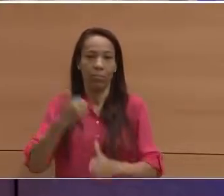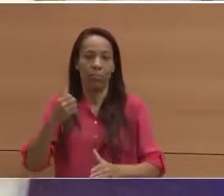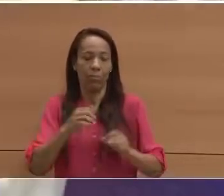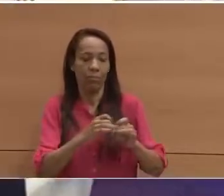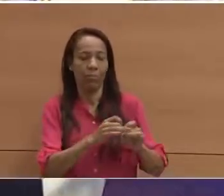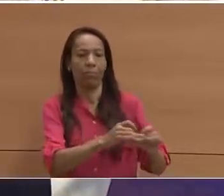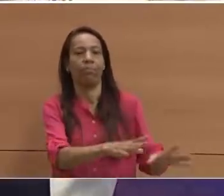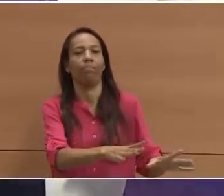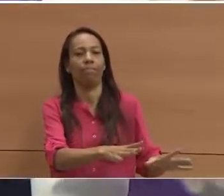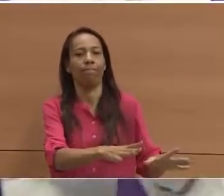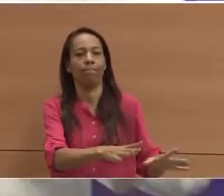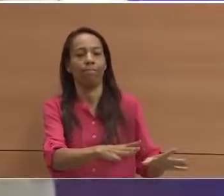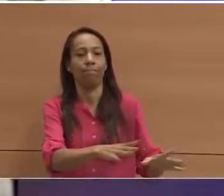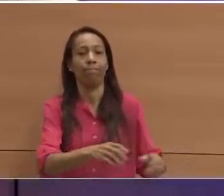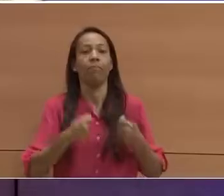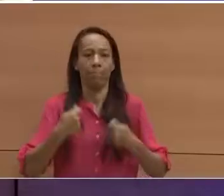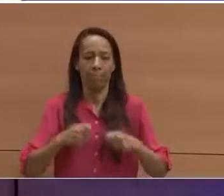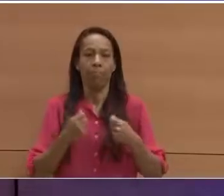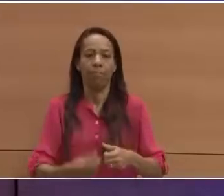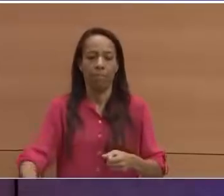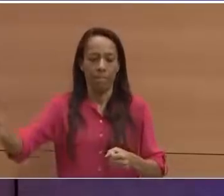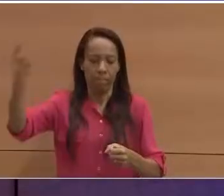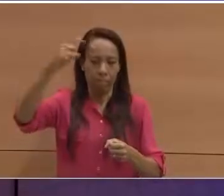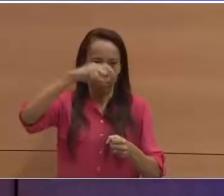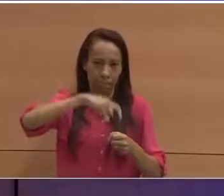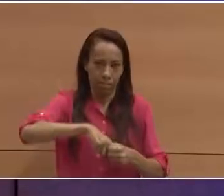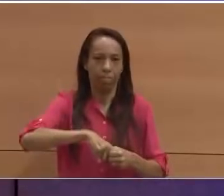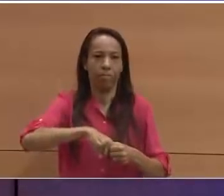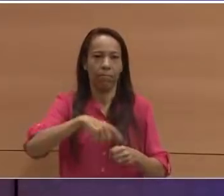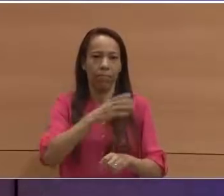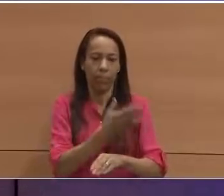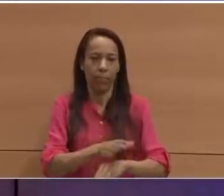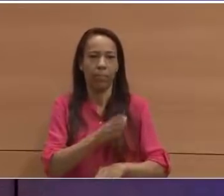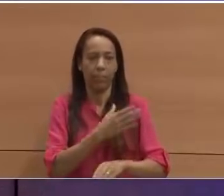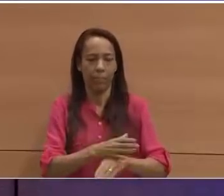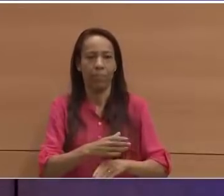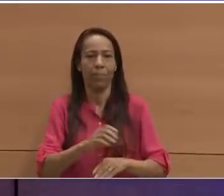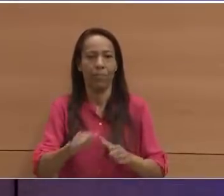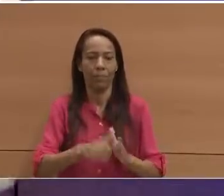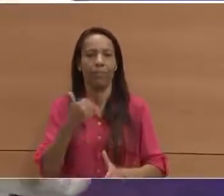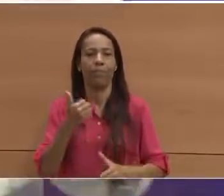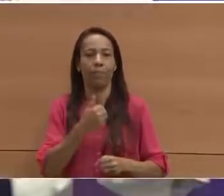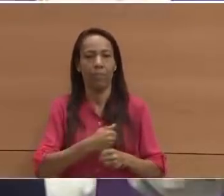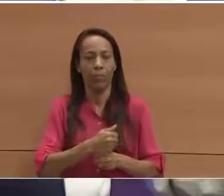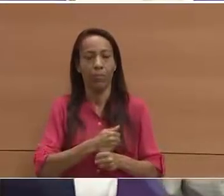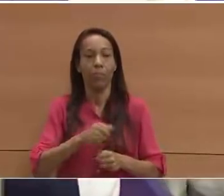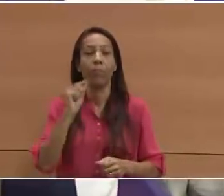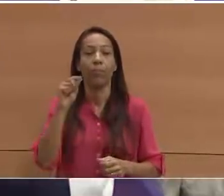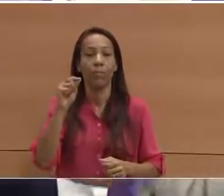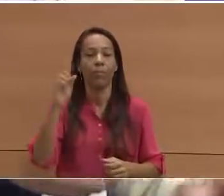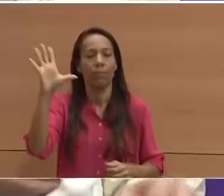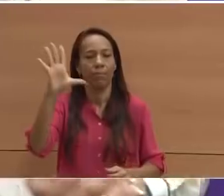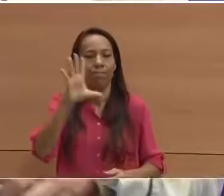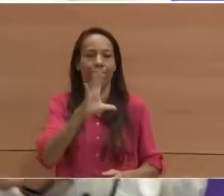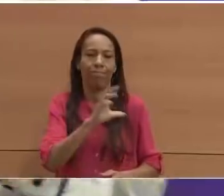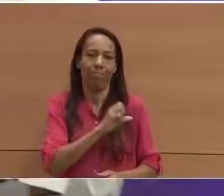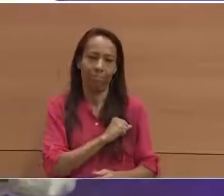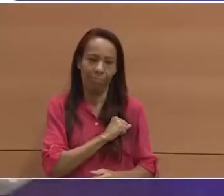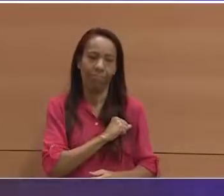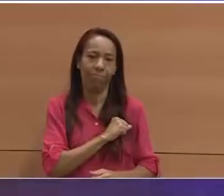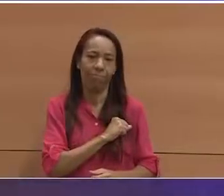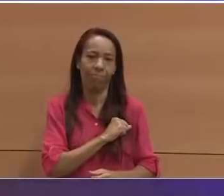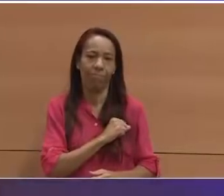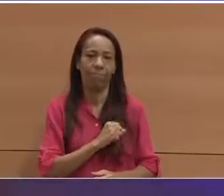teu primeiro amor. Volta à prática das primeiras obras. Então, João conseguiu fazer isso. Irmãos, no fim,